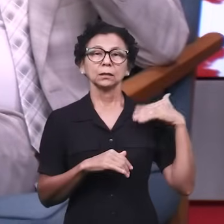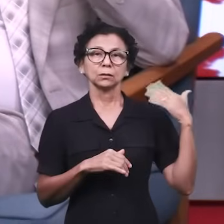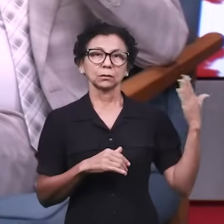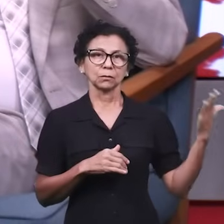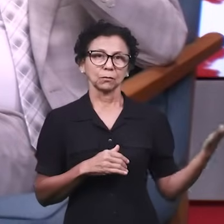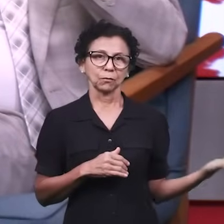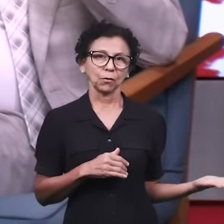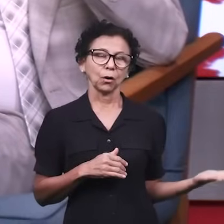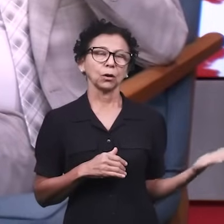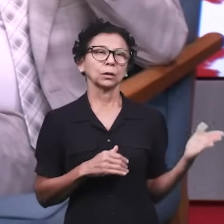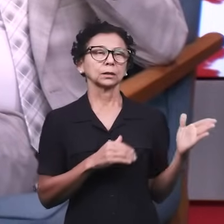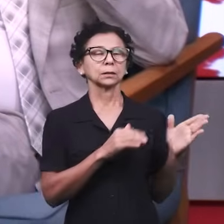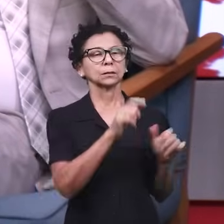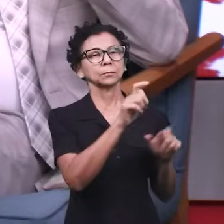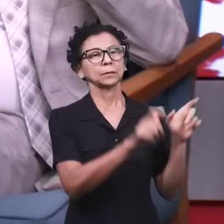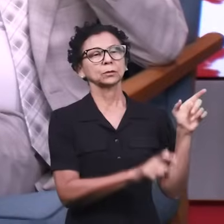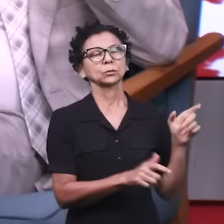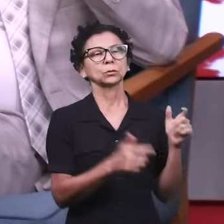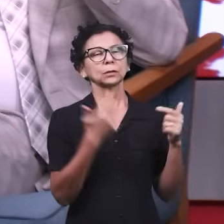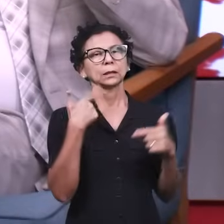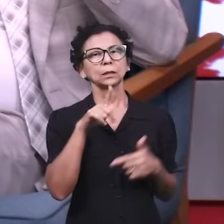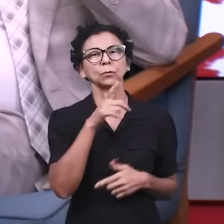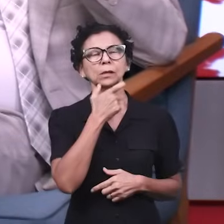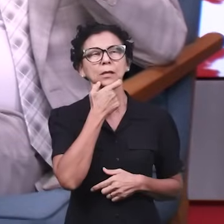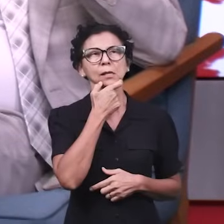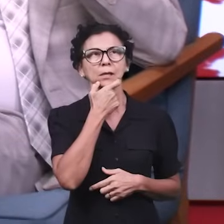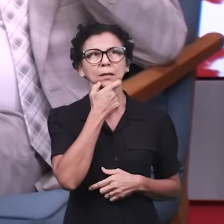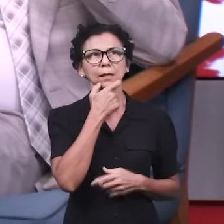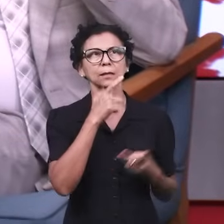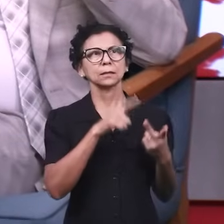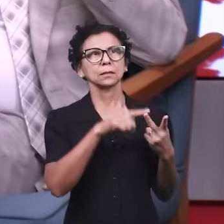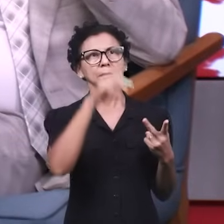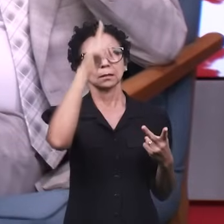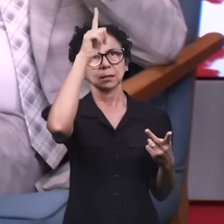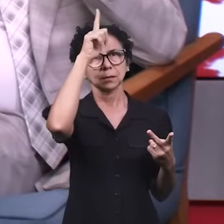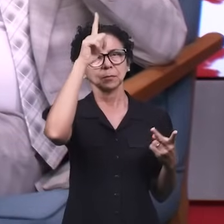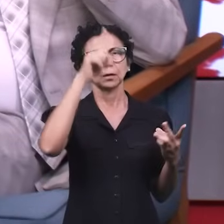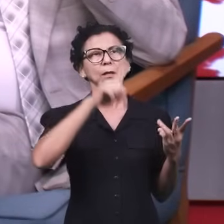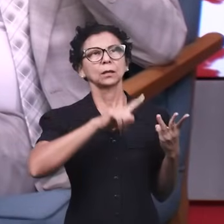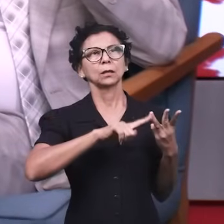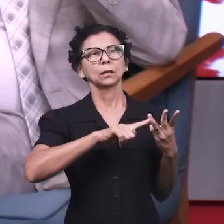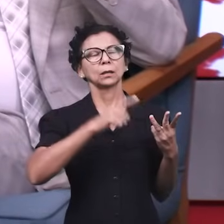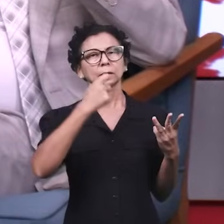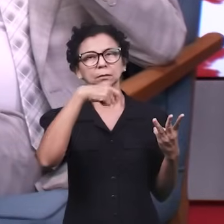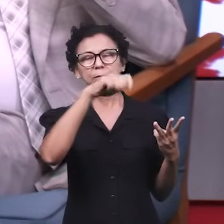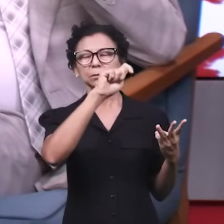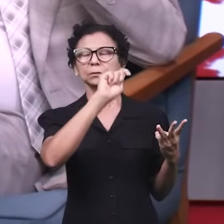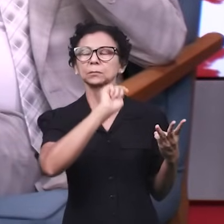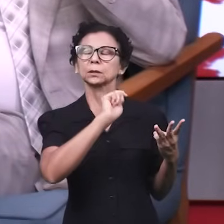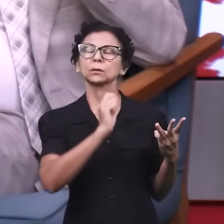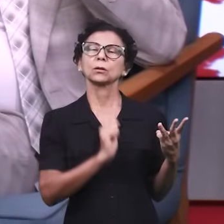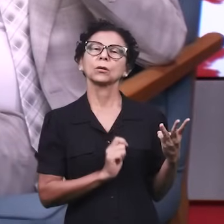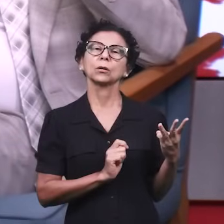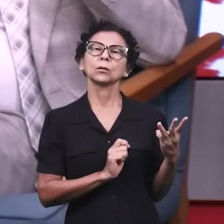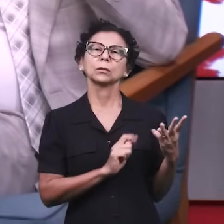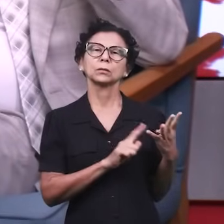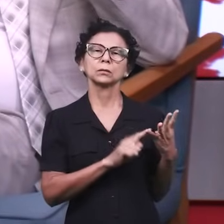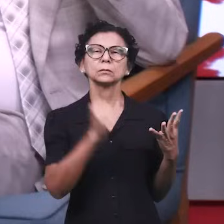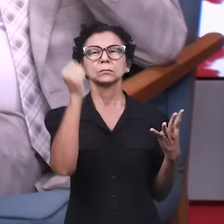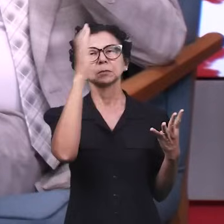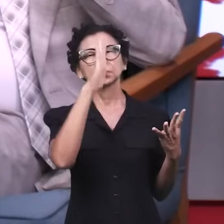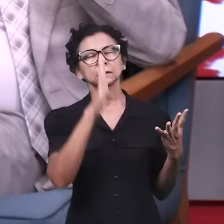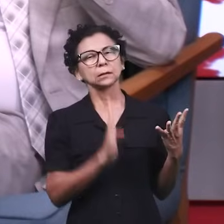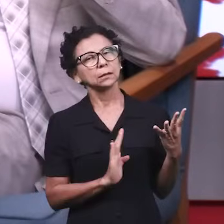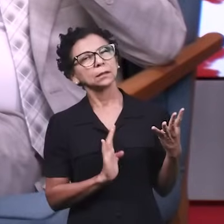tivesse irmãos ingleses, irmãos alemães,